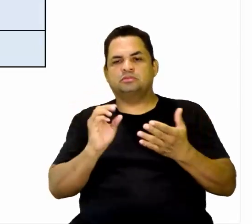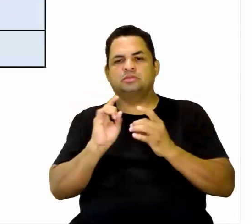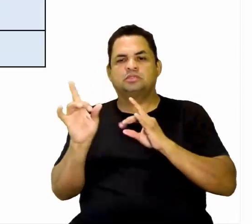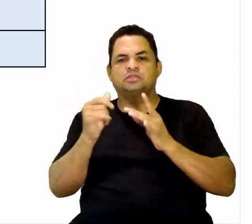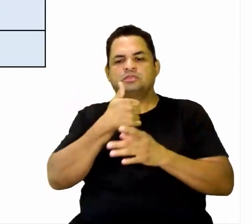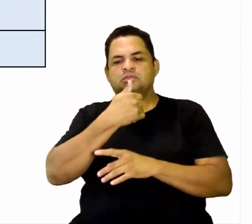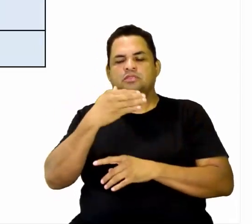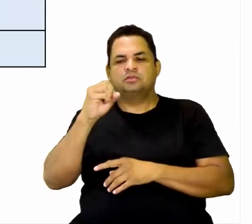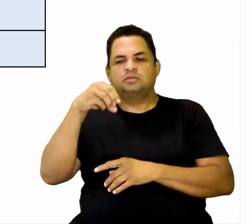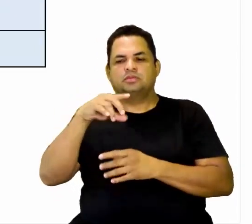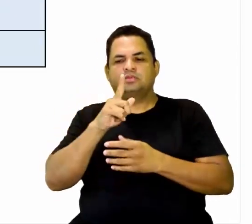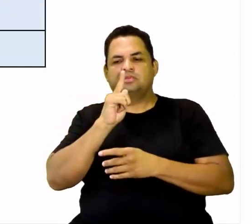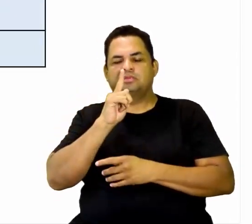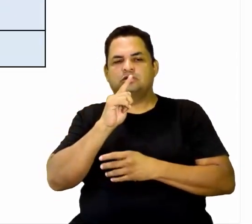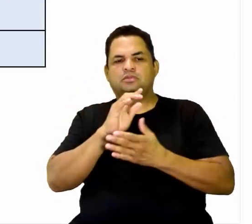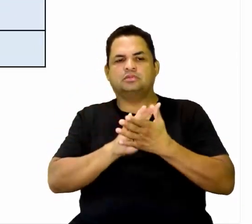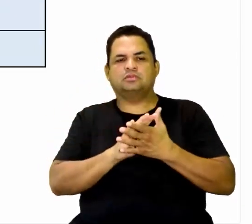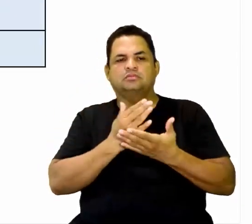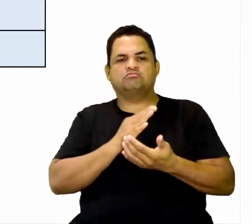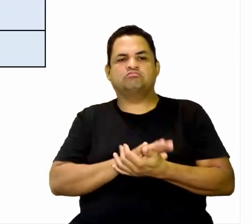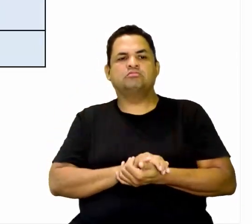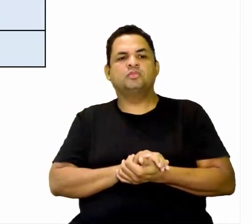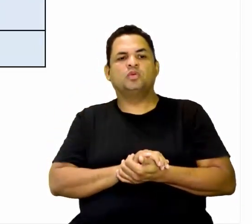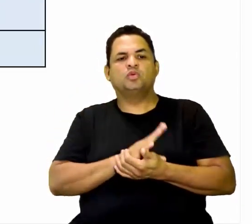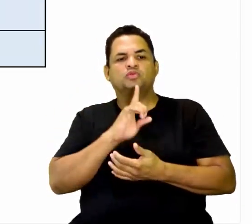água. O sulfato de alumínio,